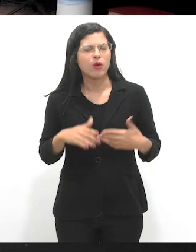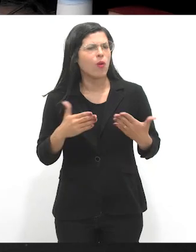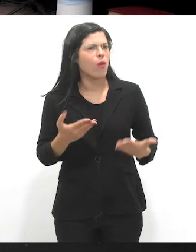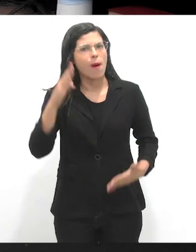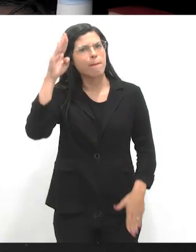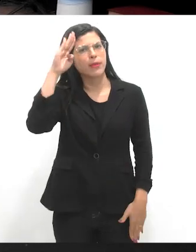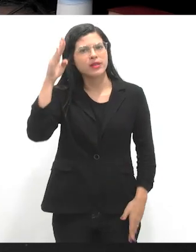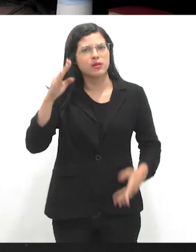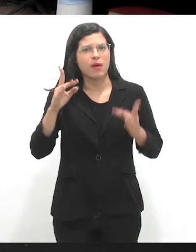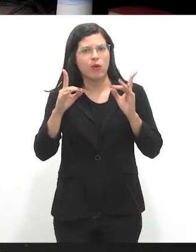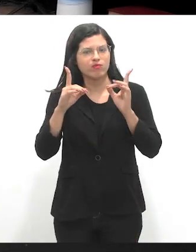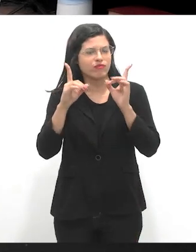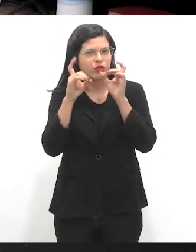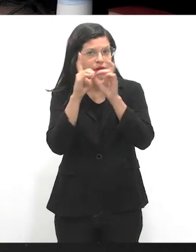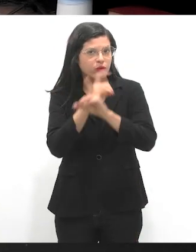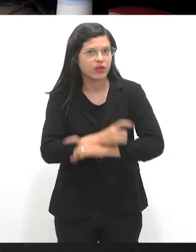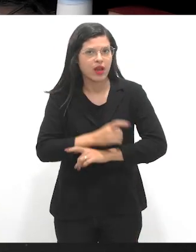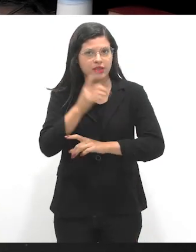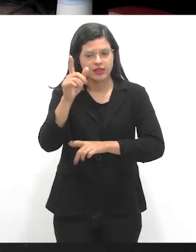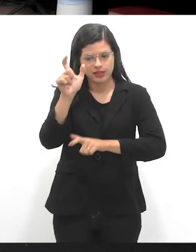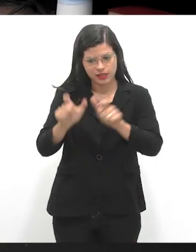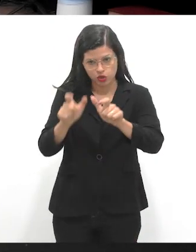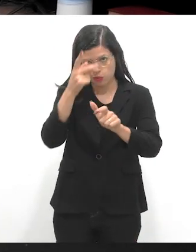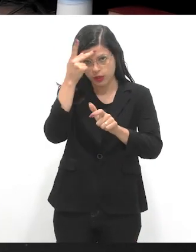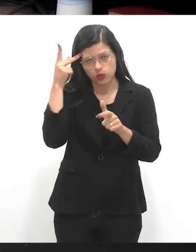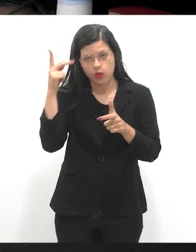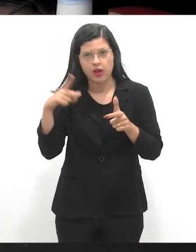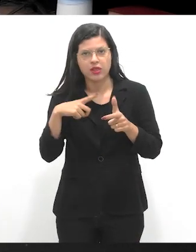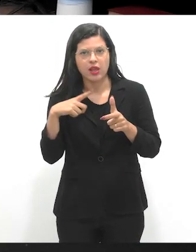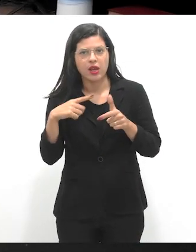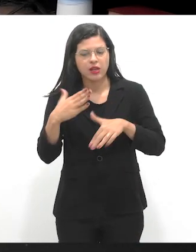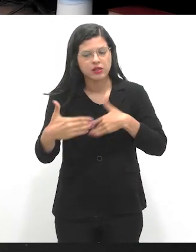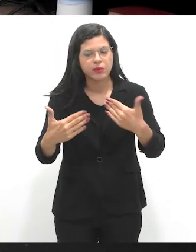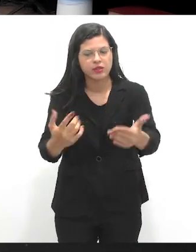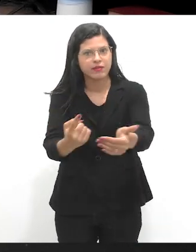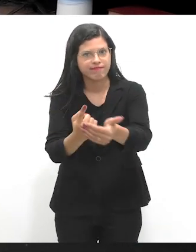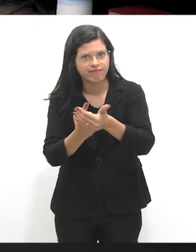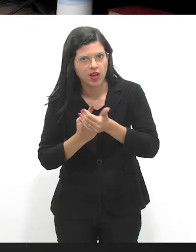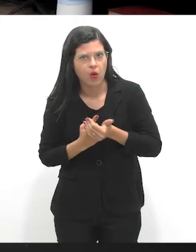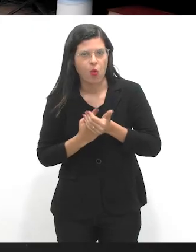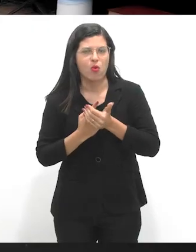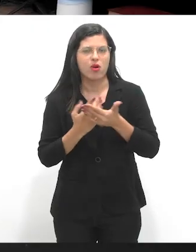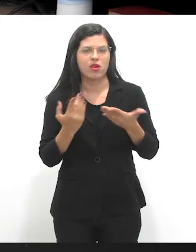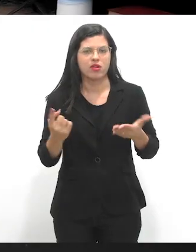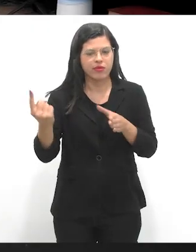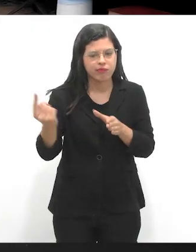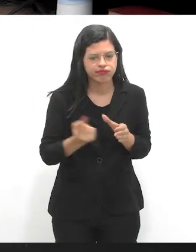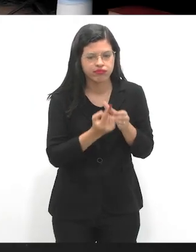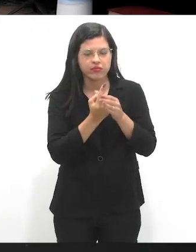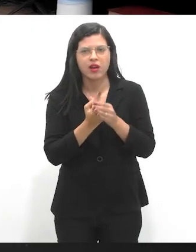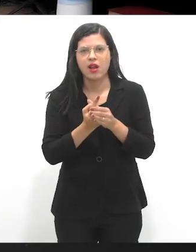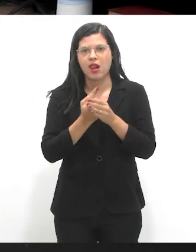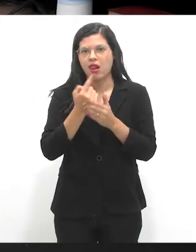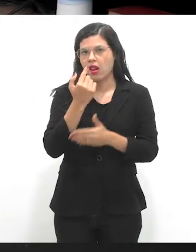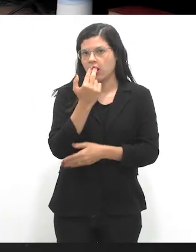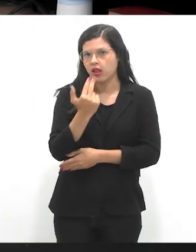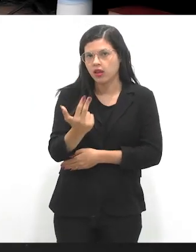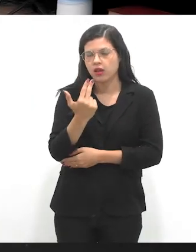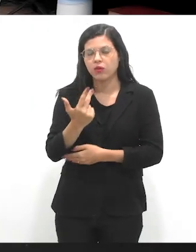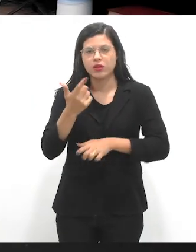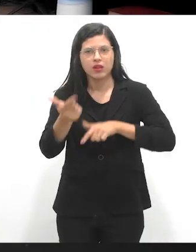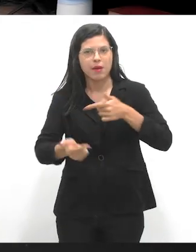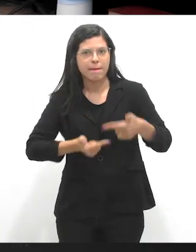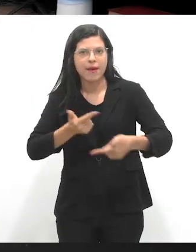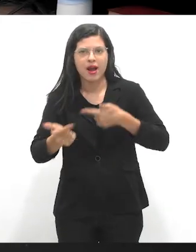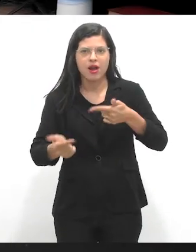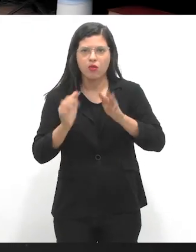principais dificuldades que essas pessoas têm no processo de acolhida mesmo, de reintegração? Idioma, trabalho,